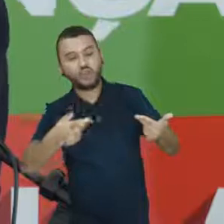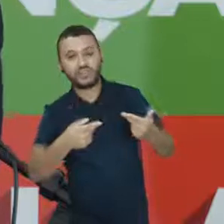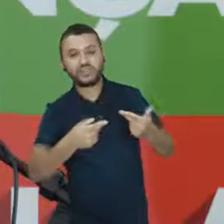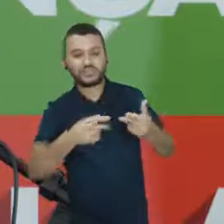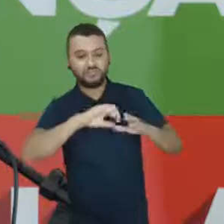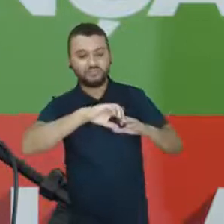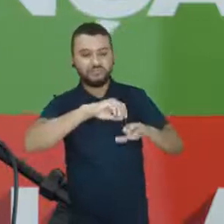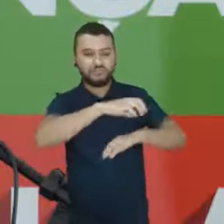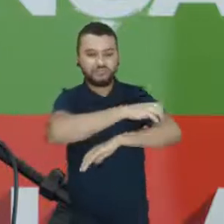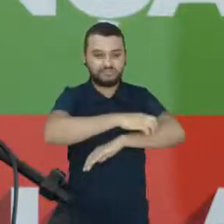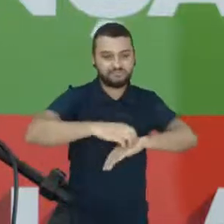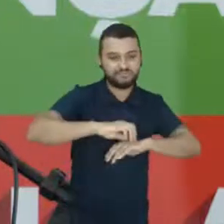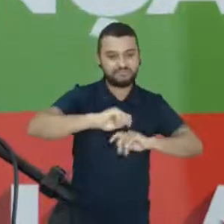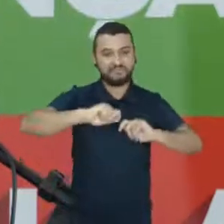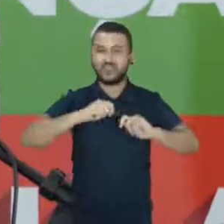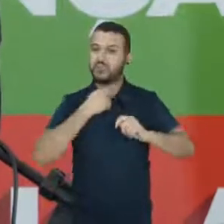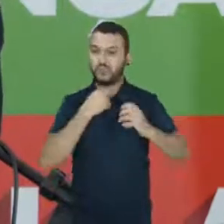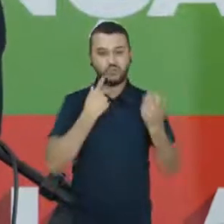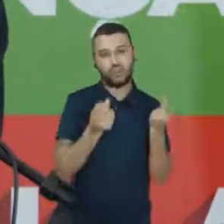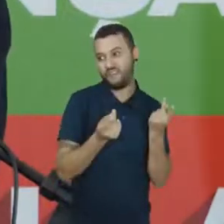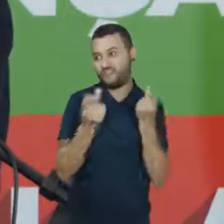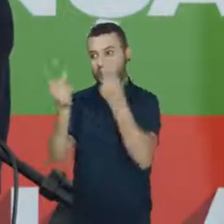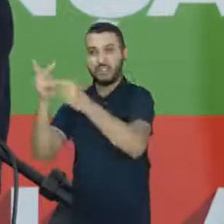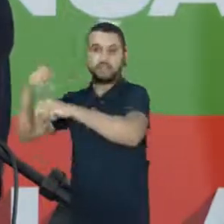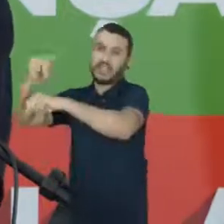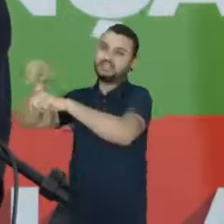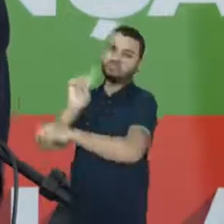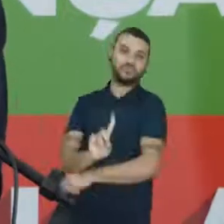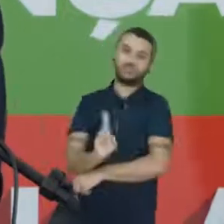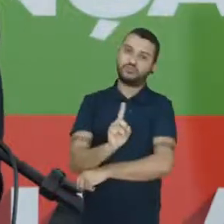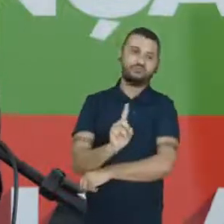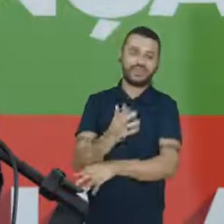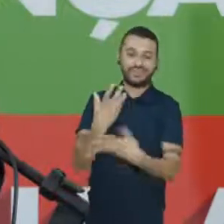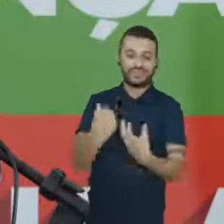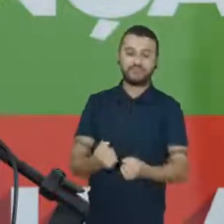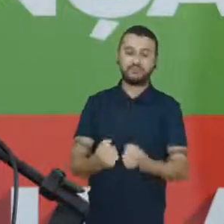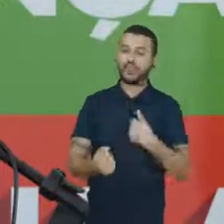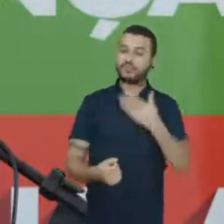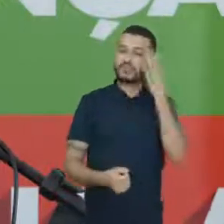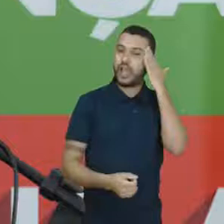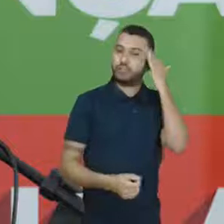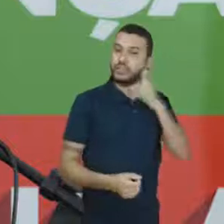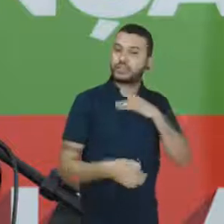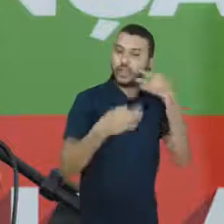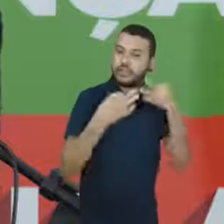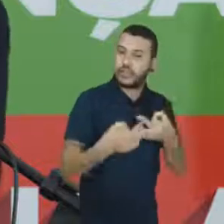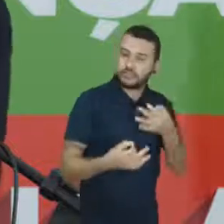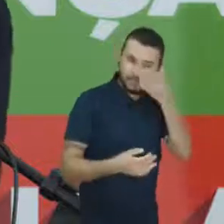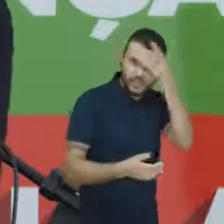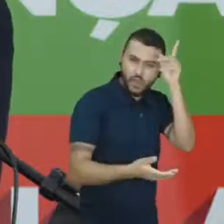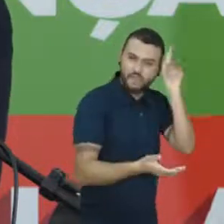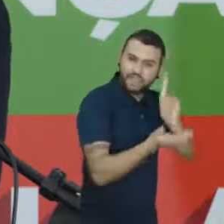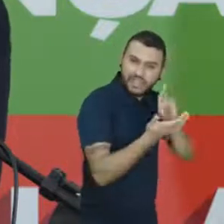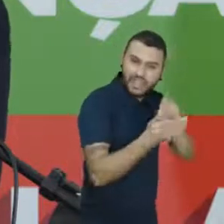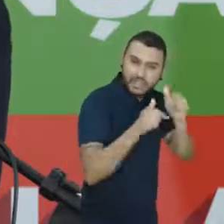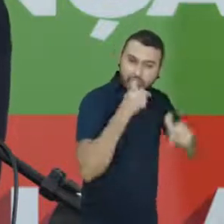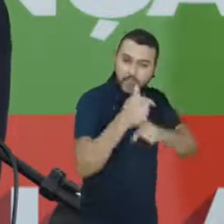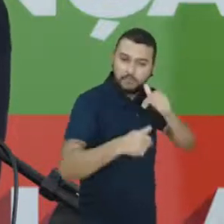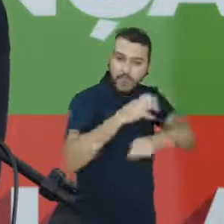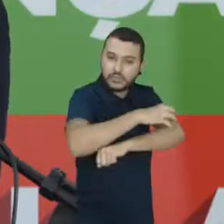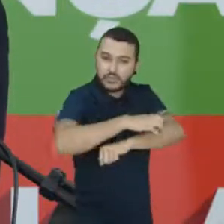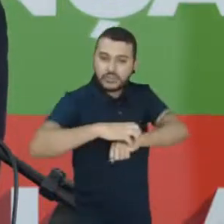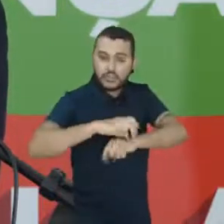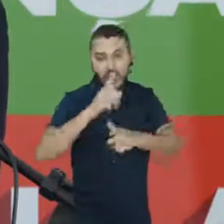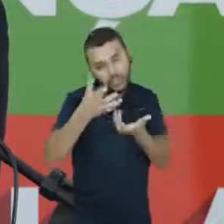poder exportar, inclusive. E eu tenho certeza que o verdadeiro empresário do agronegócio, ele quer produzir, ele